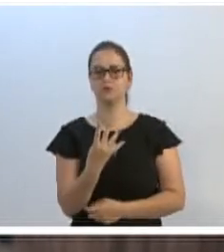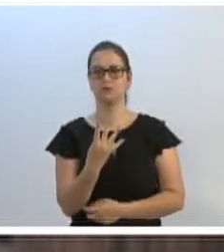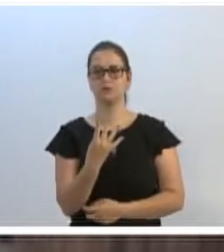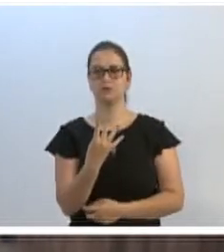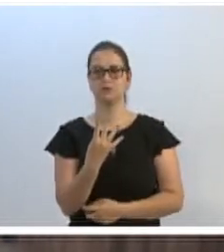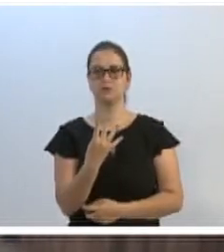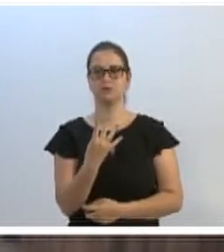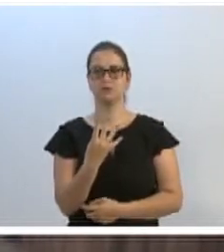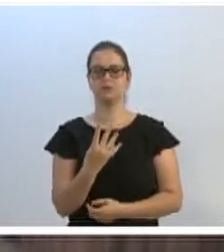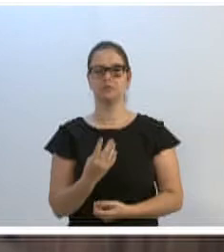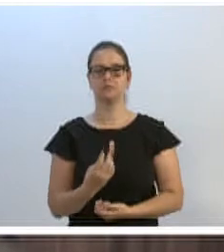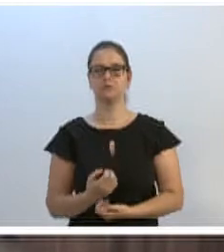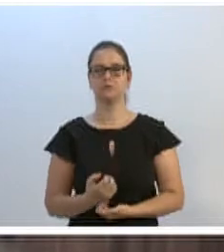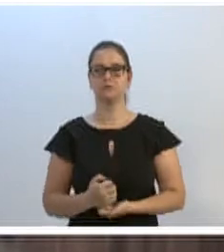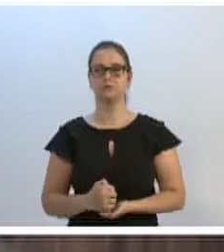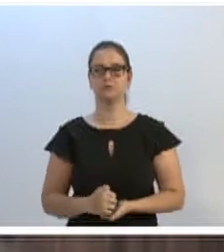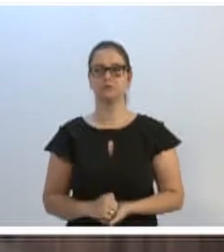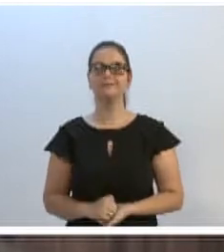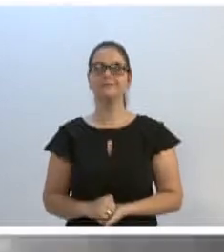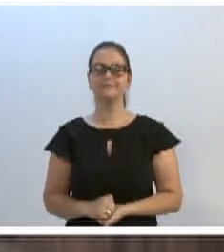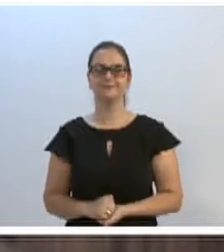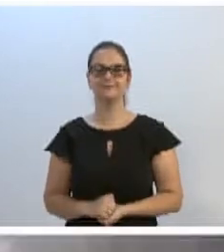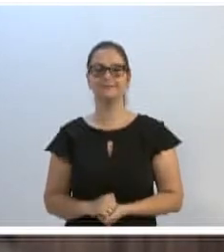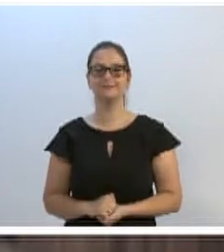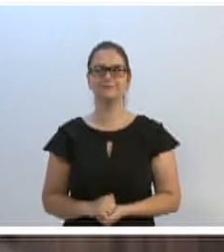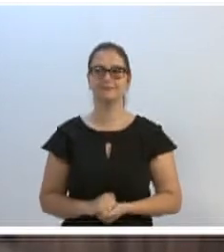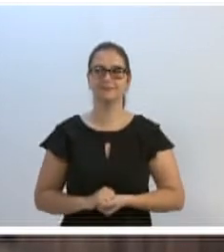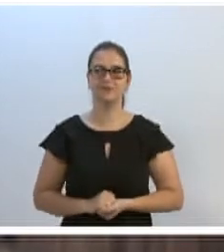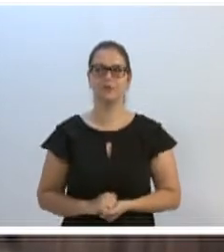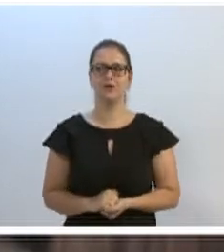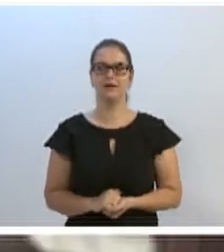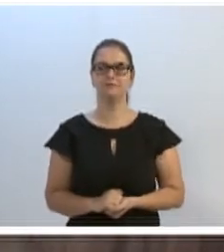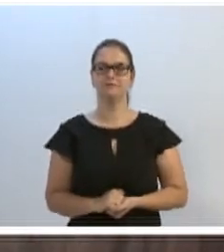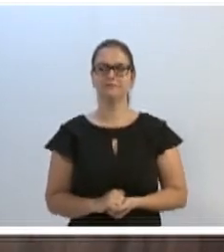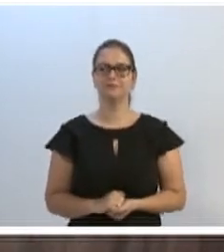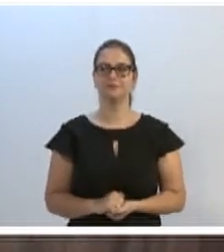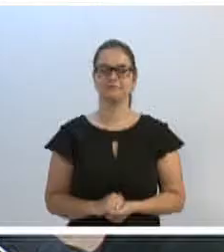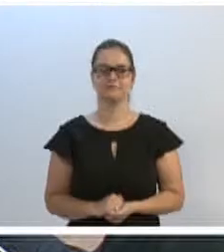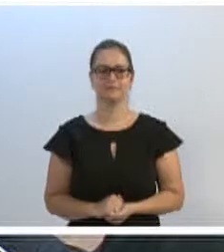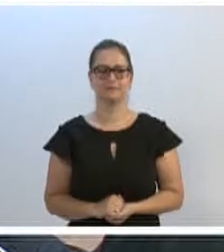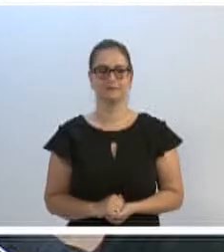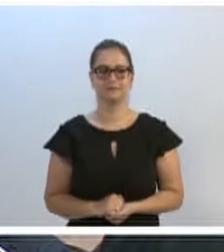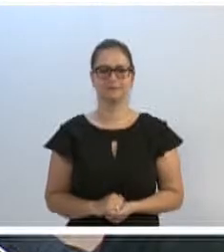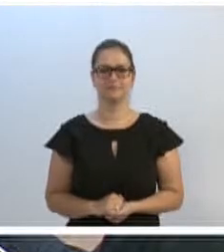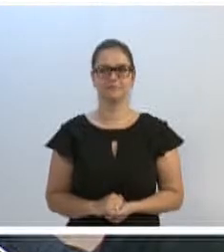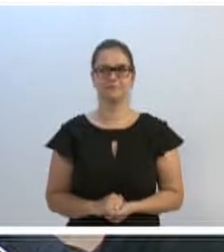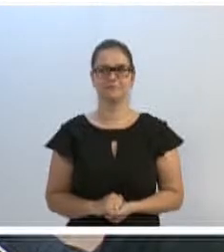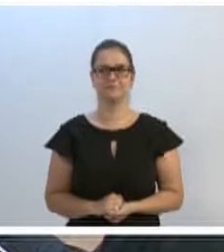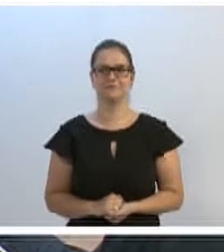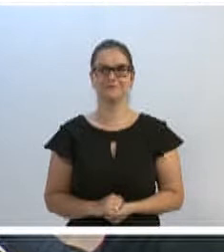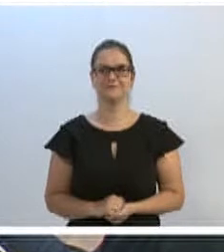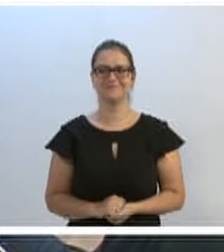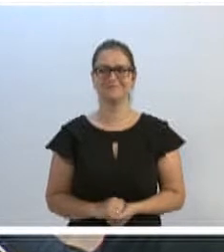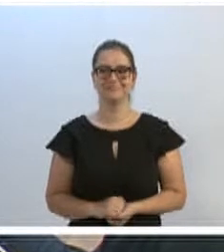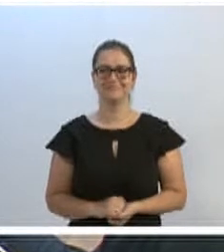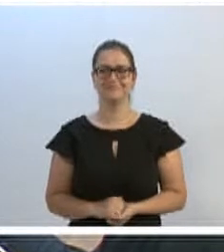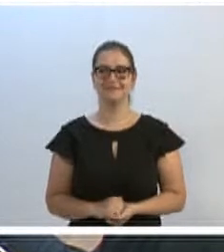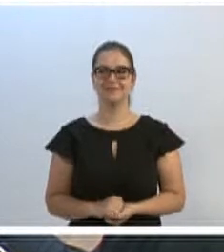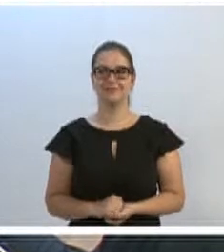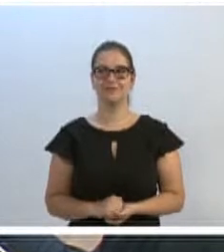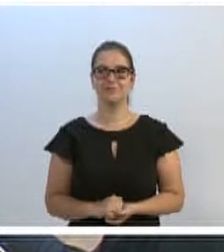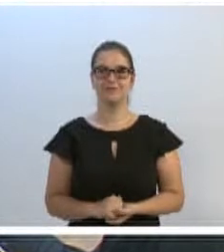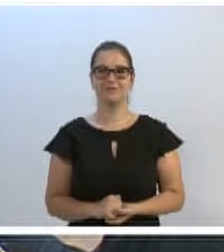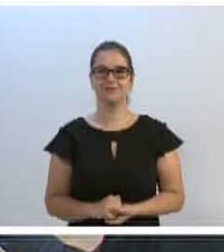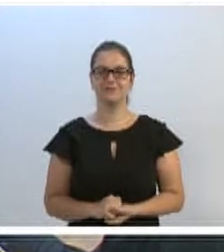para encerrar? 5, né? 8 para dar sequência à votação. Não vai ter votação. Tá, e vai votar os projetos? Só os